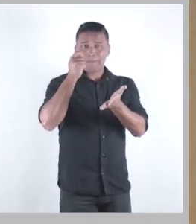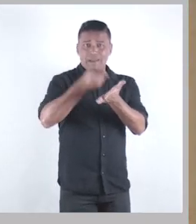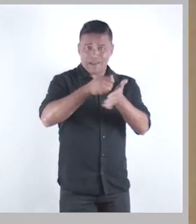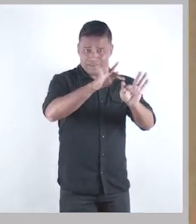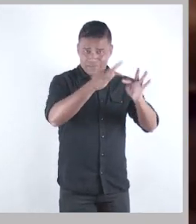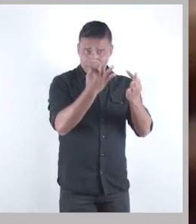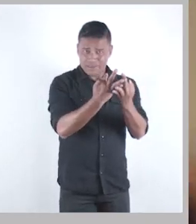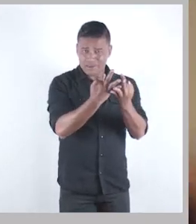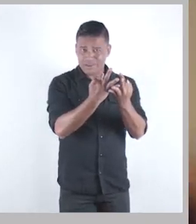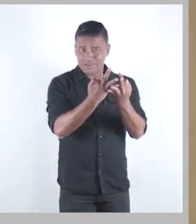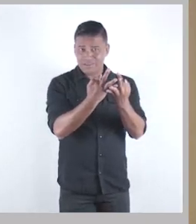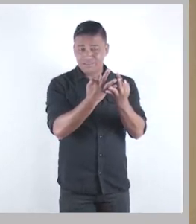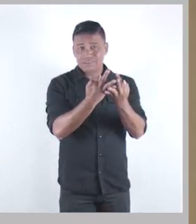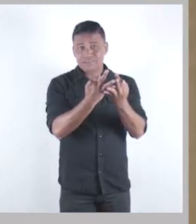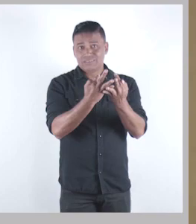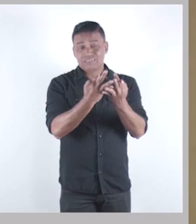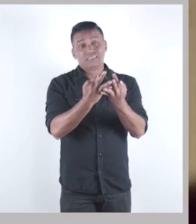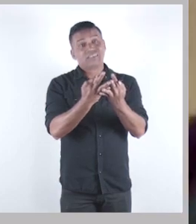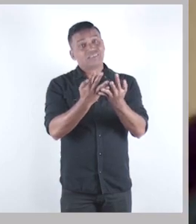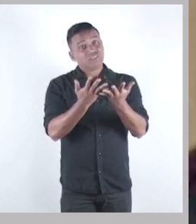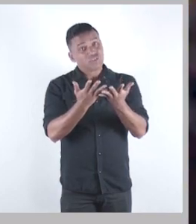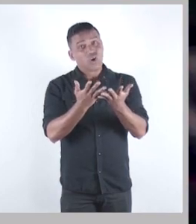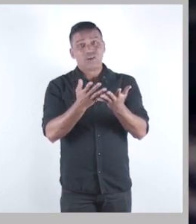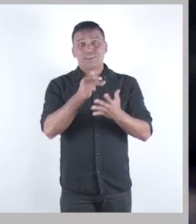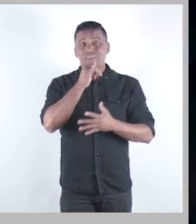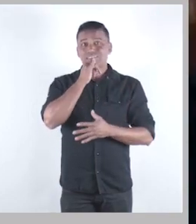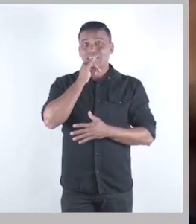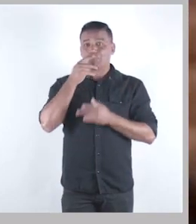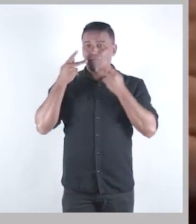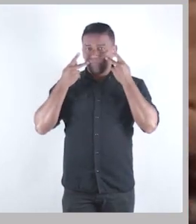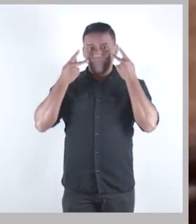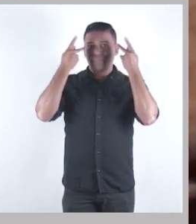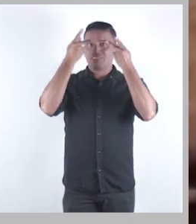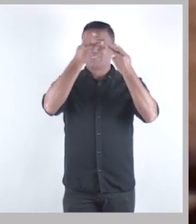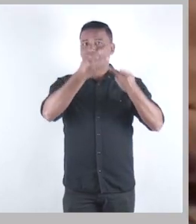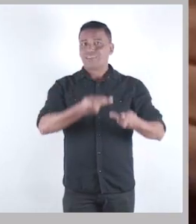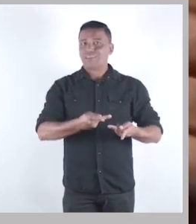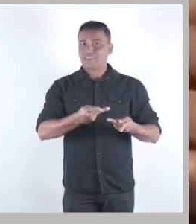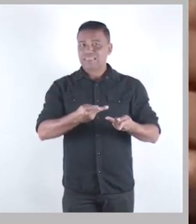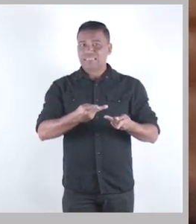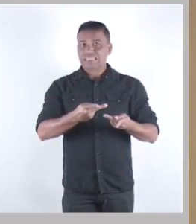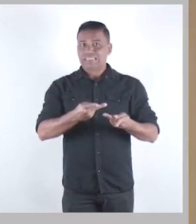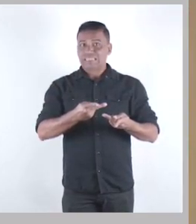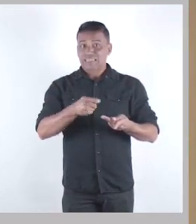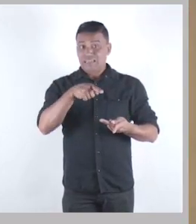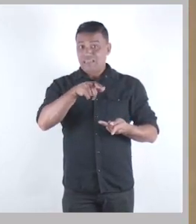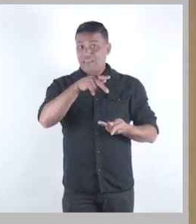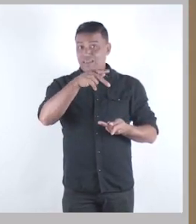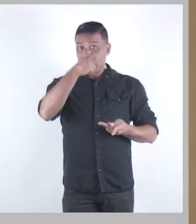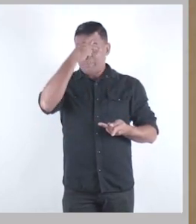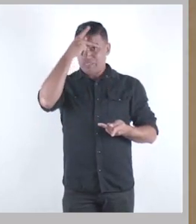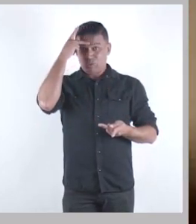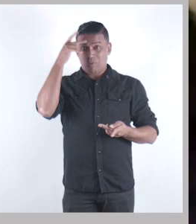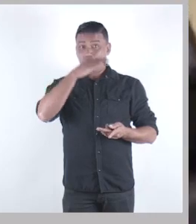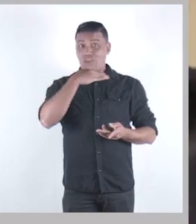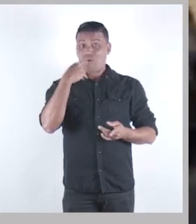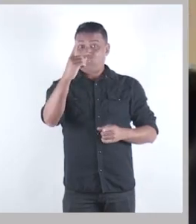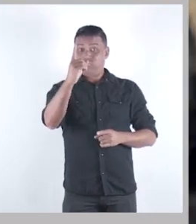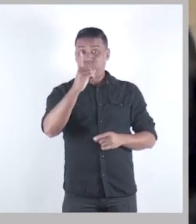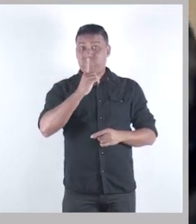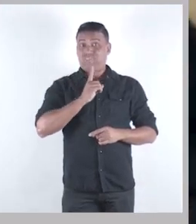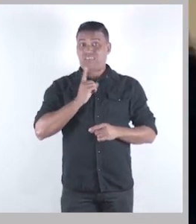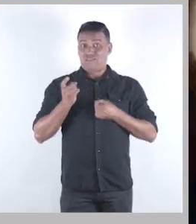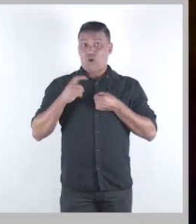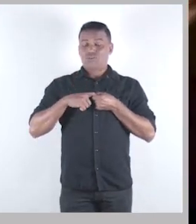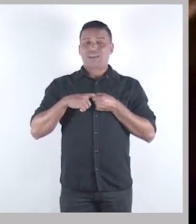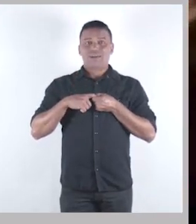à família, sob o risco de receber a visita daquele defunto, não se sabe quando, a cobrar a dívida. Isso existe